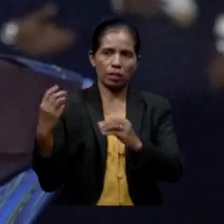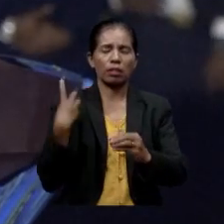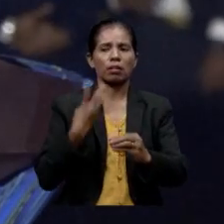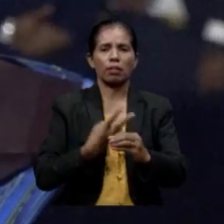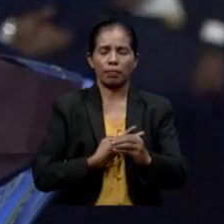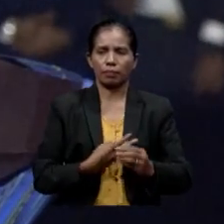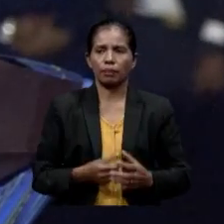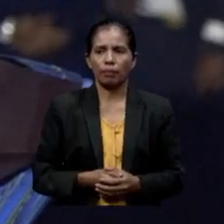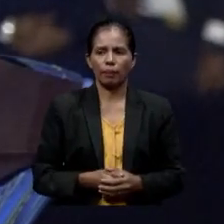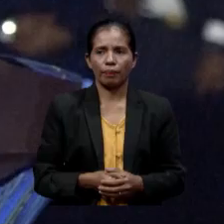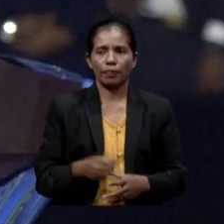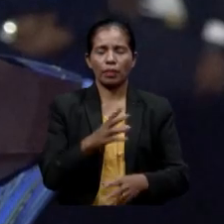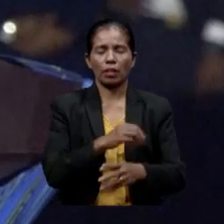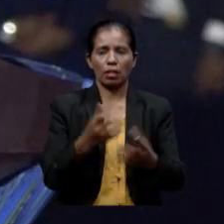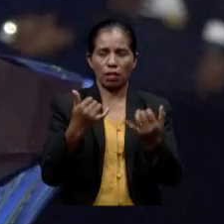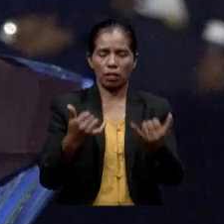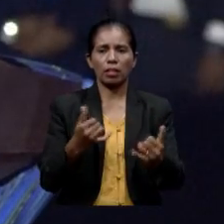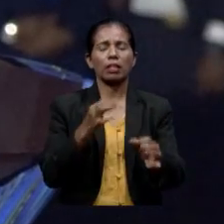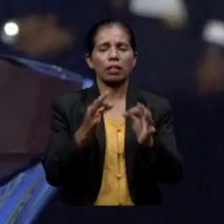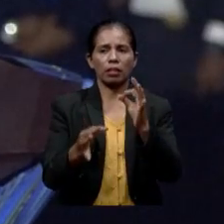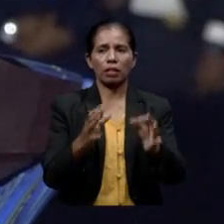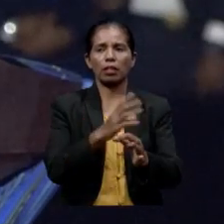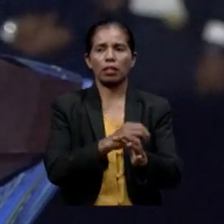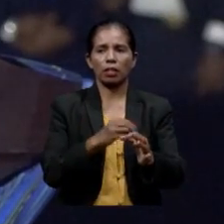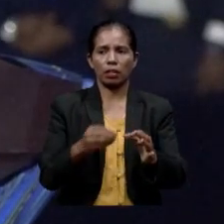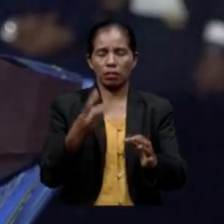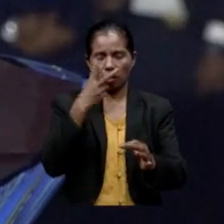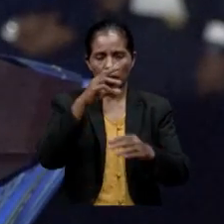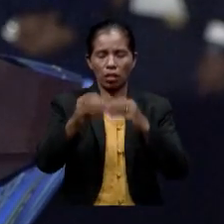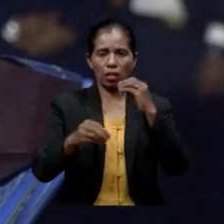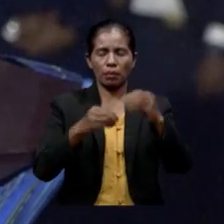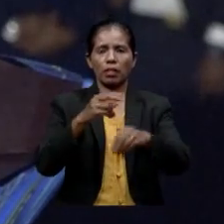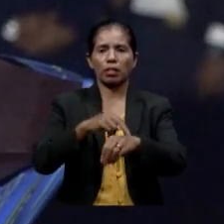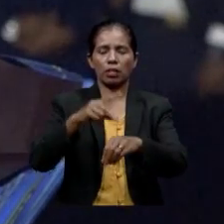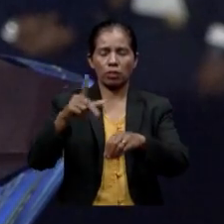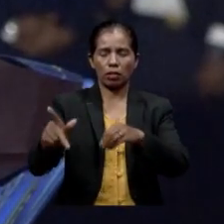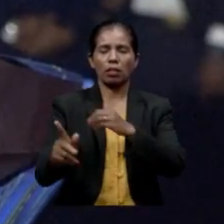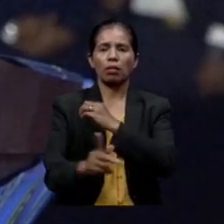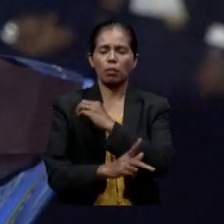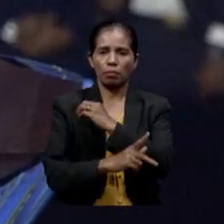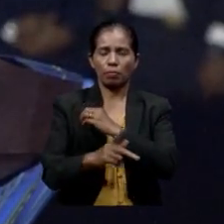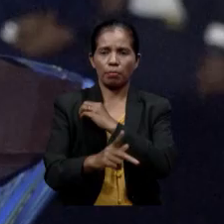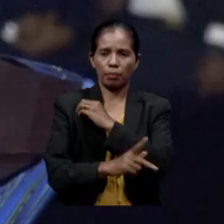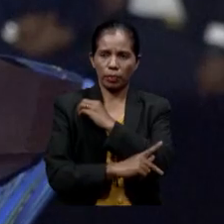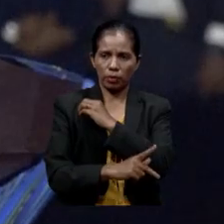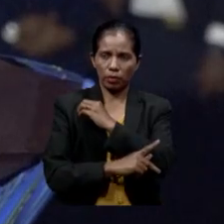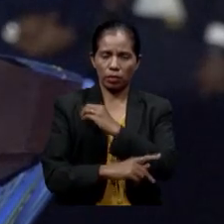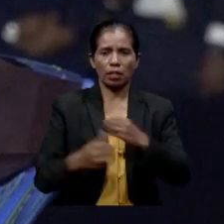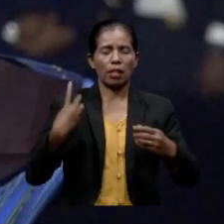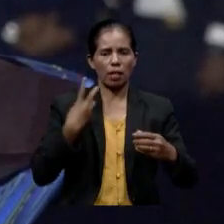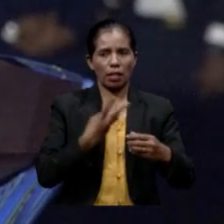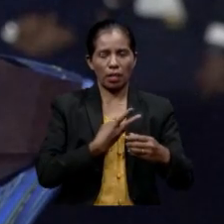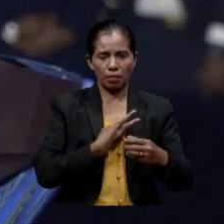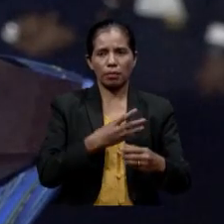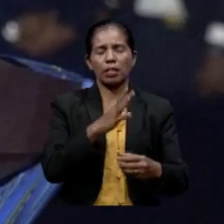comuns. E não é só quando joga a seleção nacional portuguesa que perdeu e esperamos que